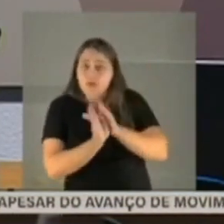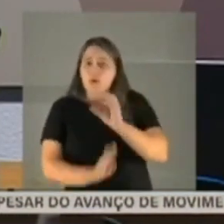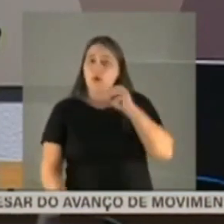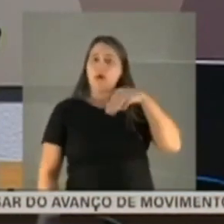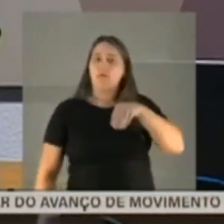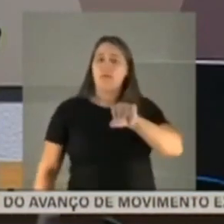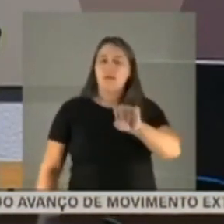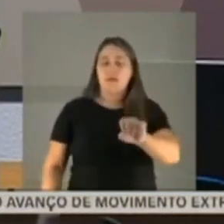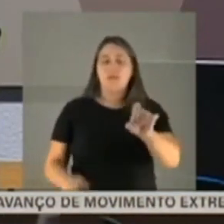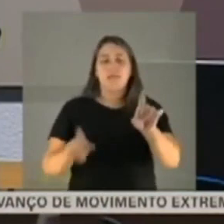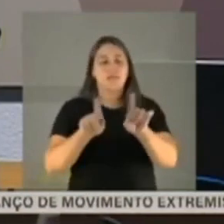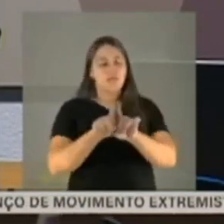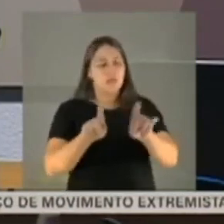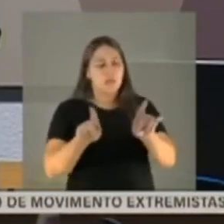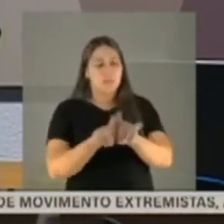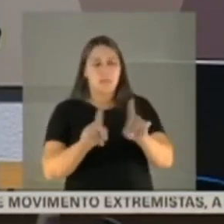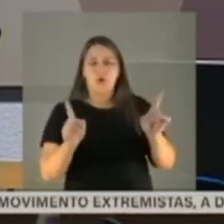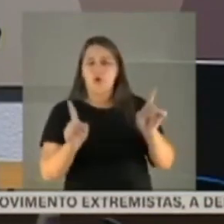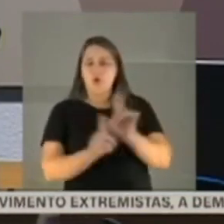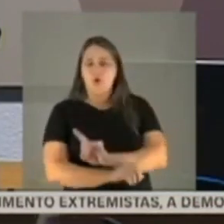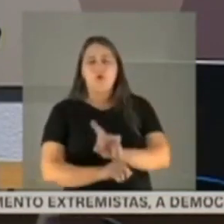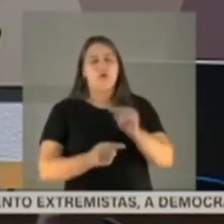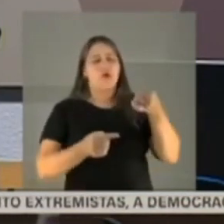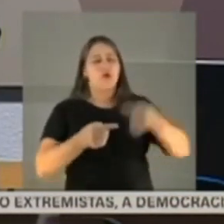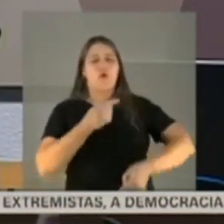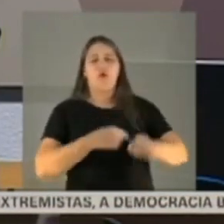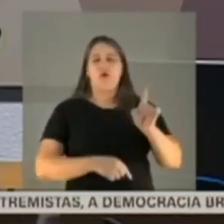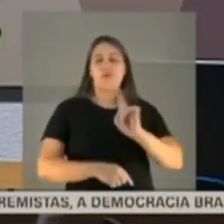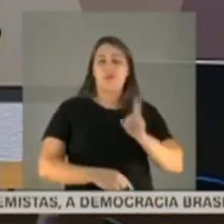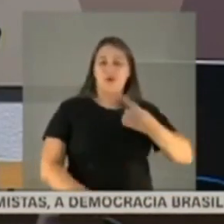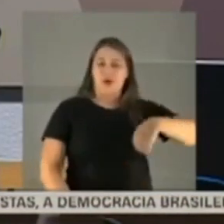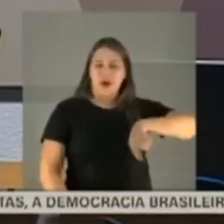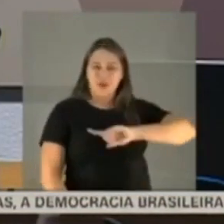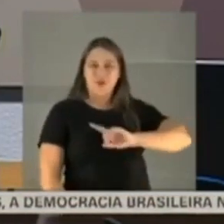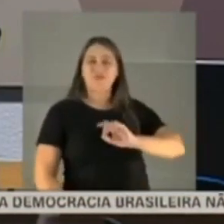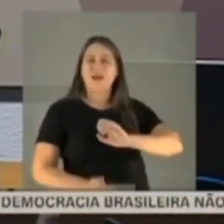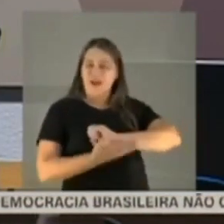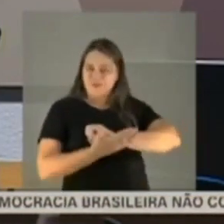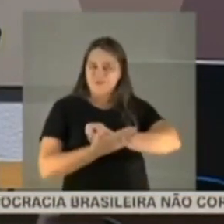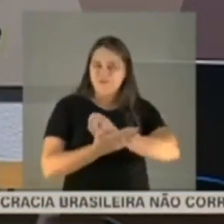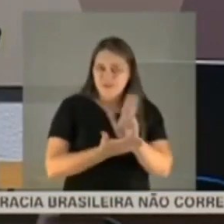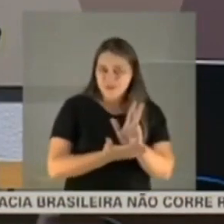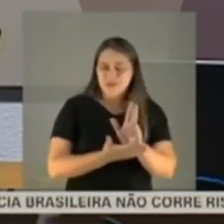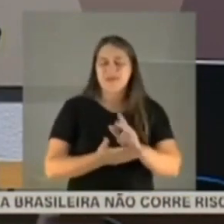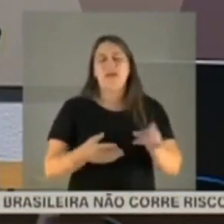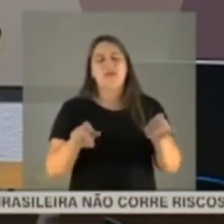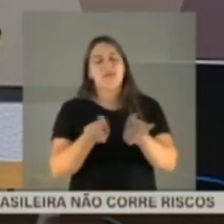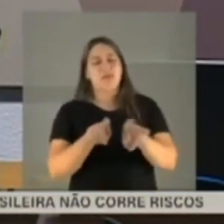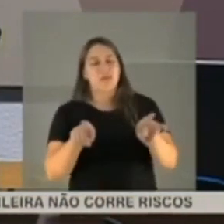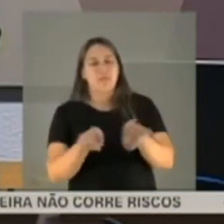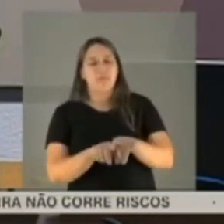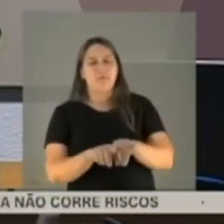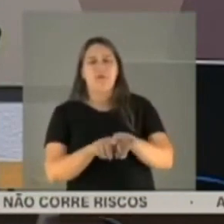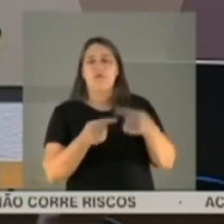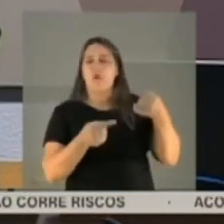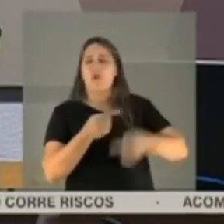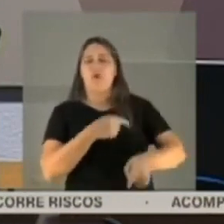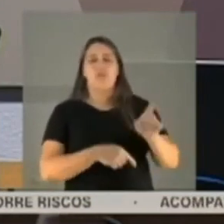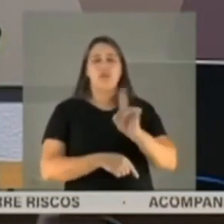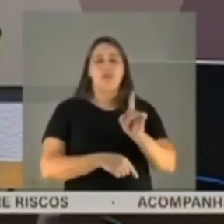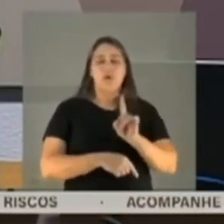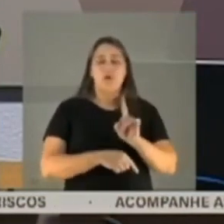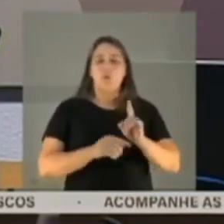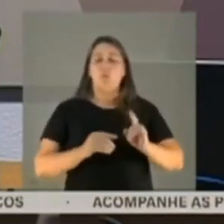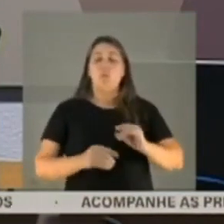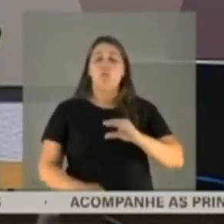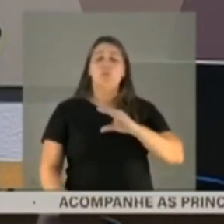de Saúde, contraria as recomendações da nossa Agência Nacional de Vigilância Sanitária, contraria as recomendações do CDC,